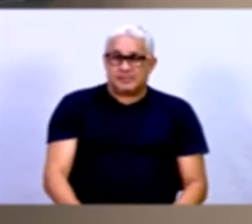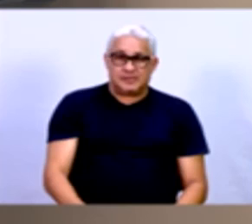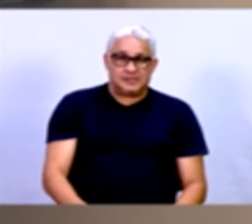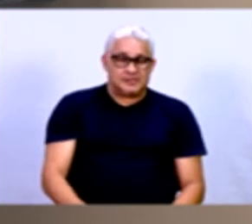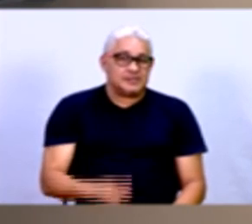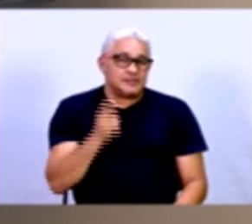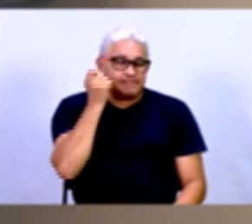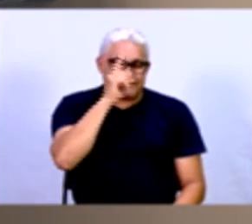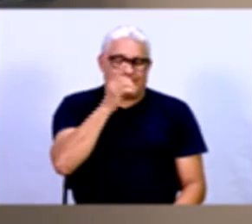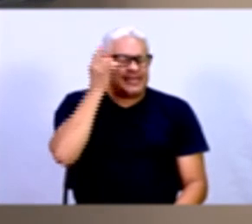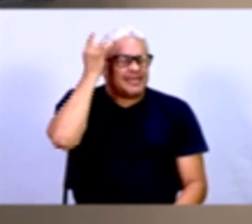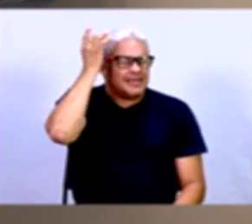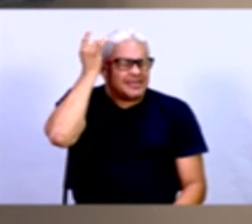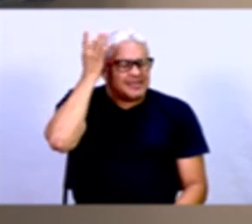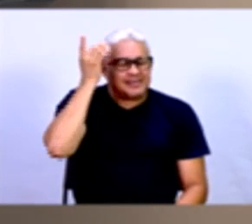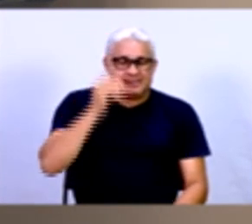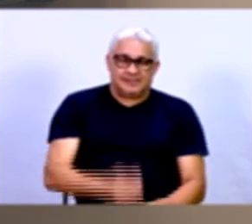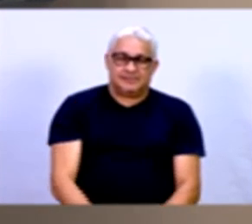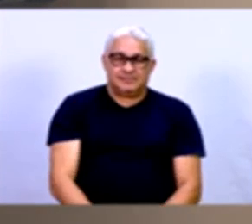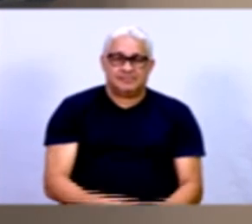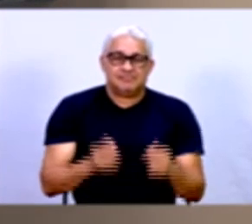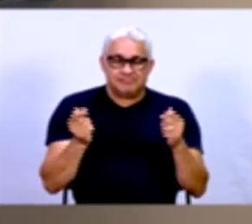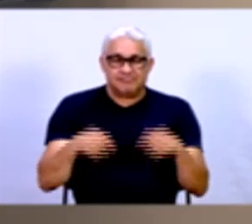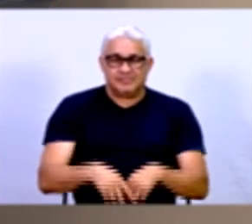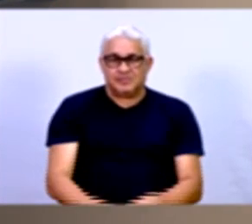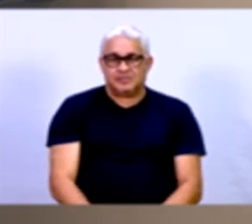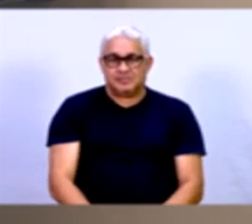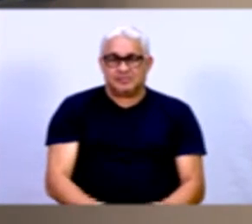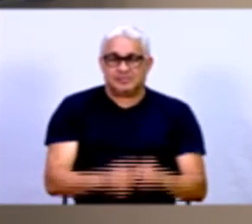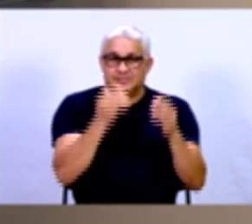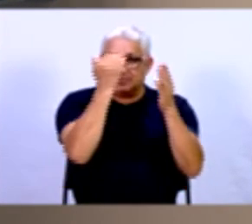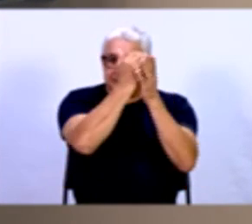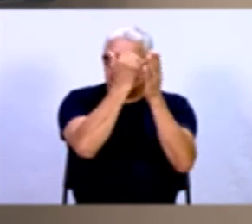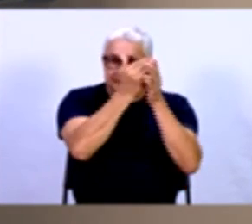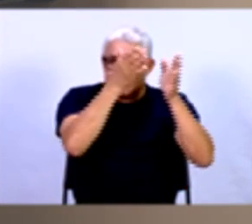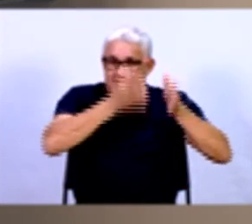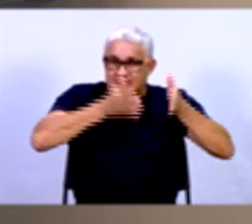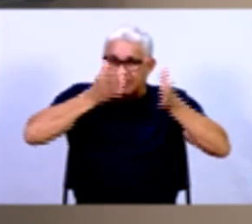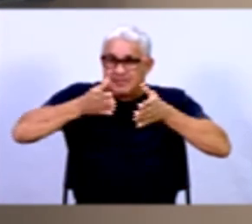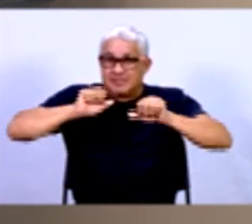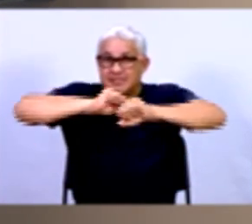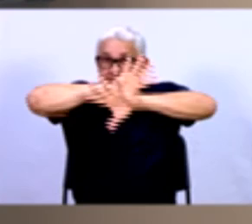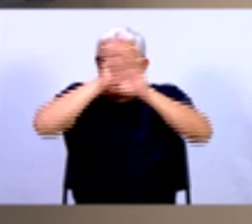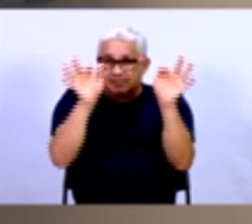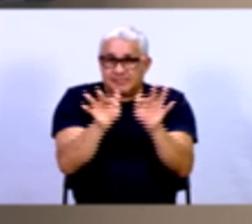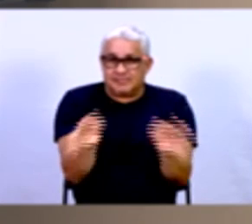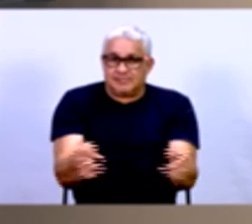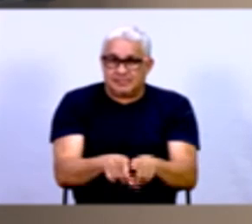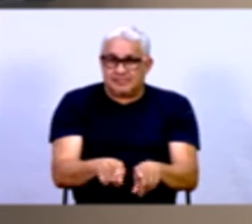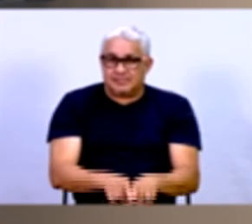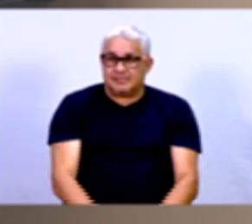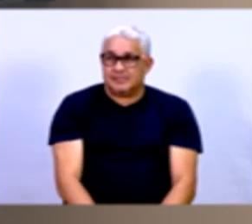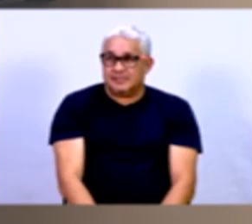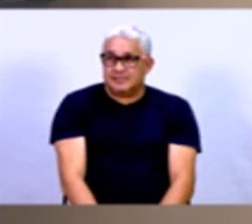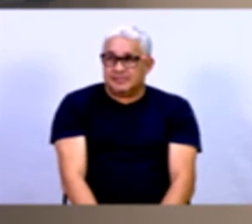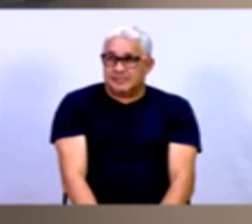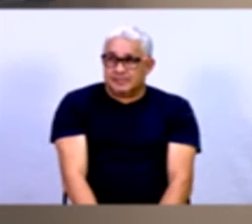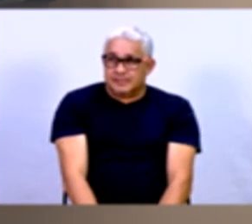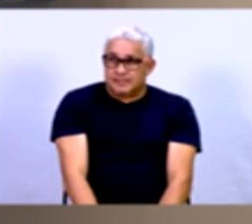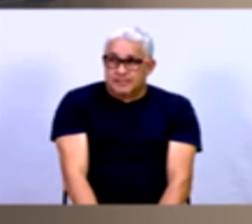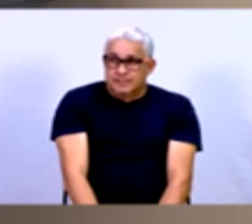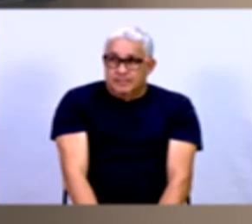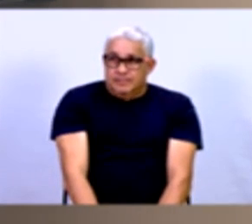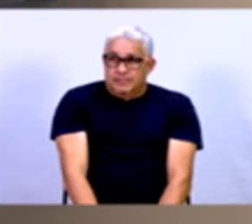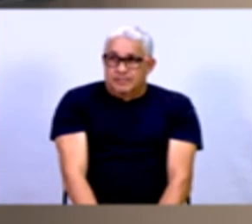difícil de fazer, né? Fazendo pela sequência fica bem claro, bem simples de fazer, tá?